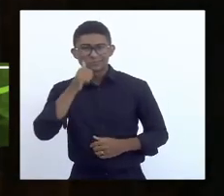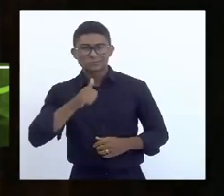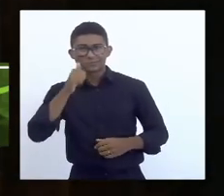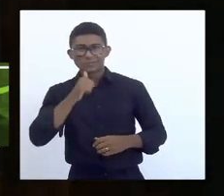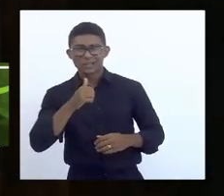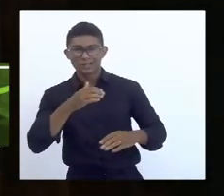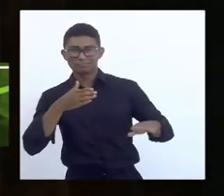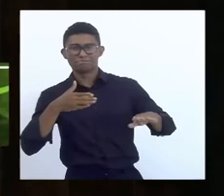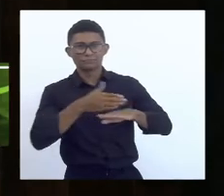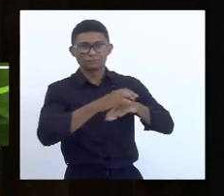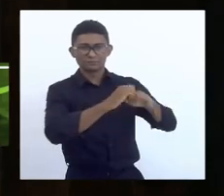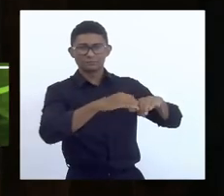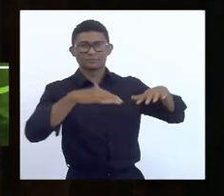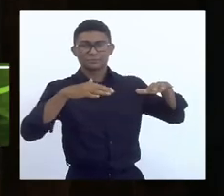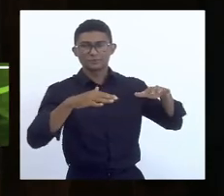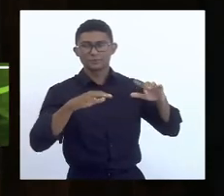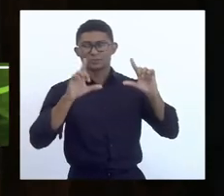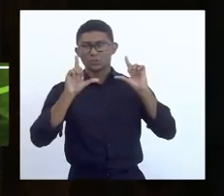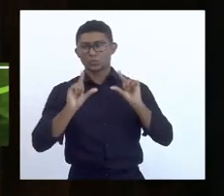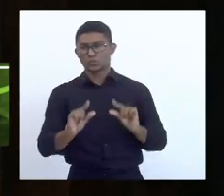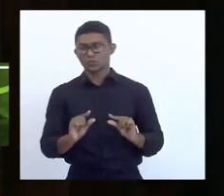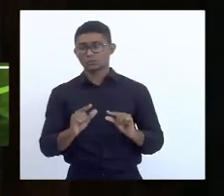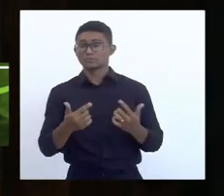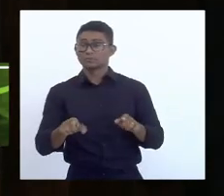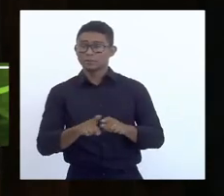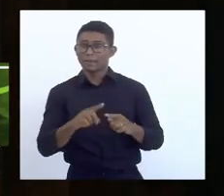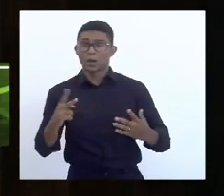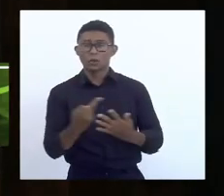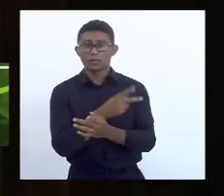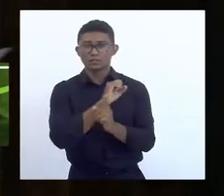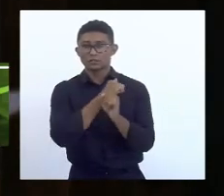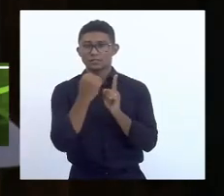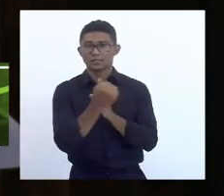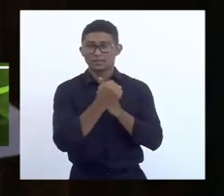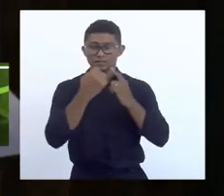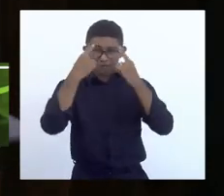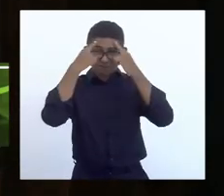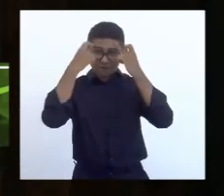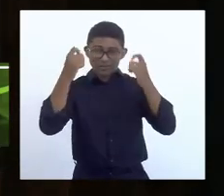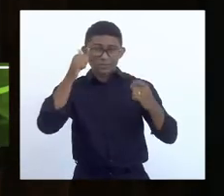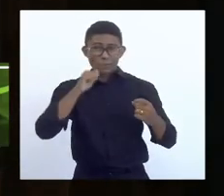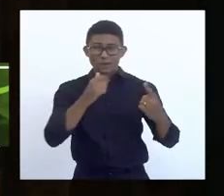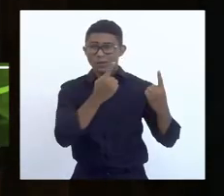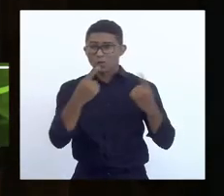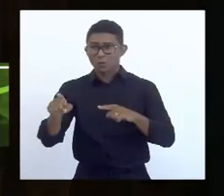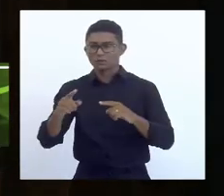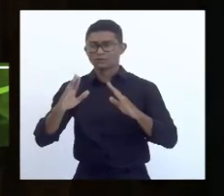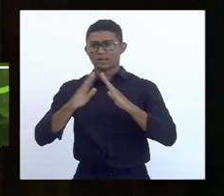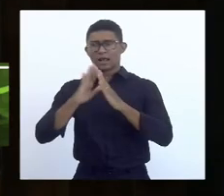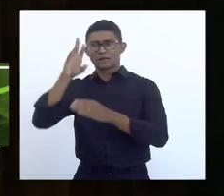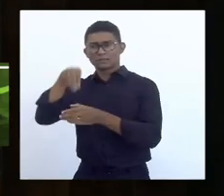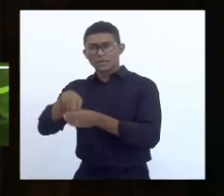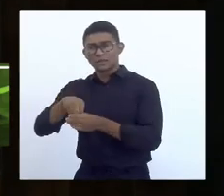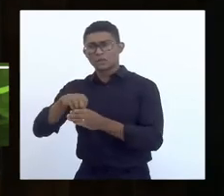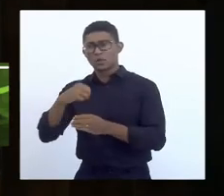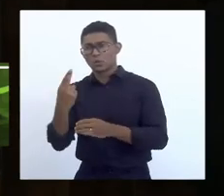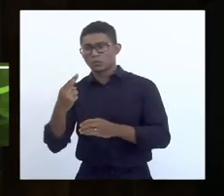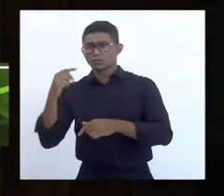parlamento e decisões de poder, é a violência contra a mulher na sociedade em geral. Seja dentro de casa, no mercado de